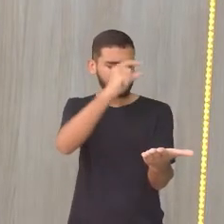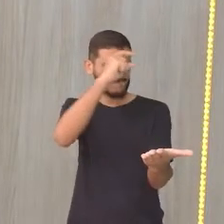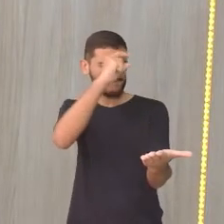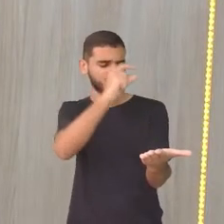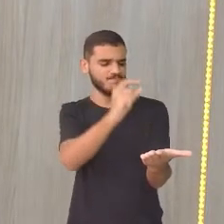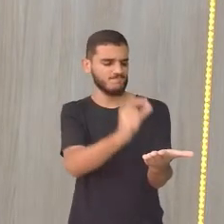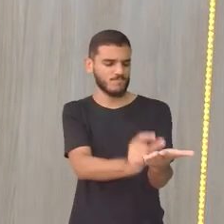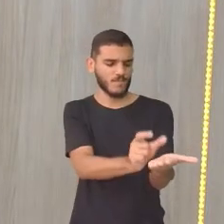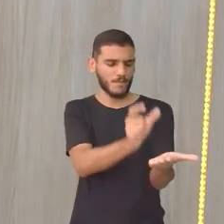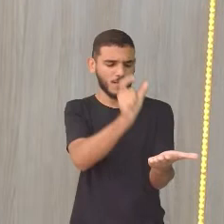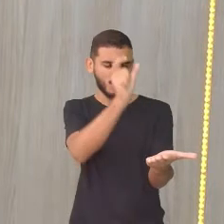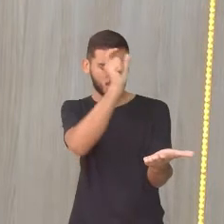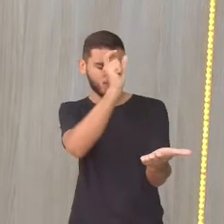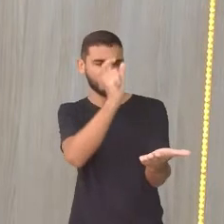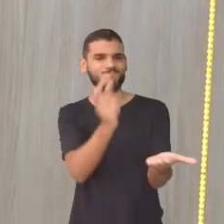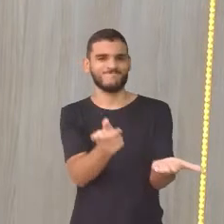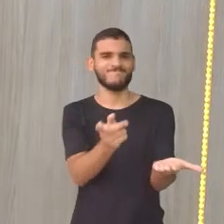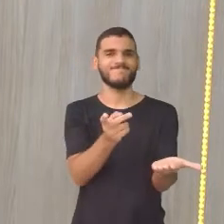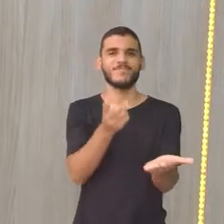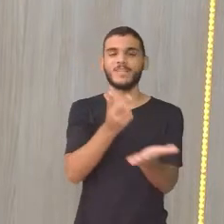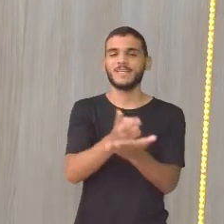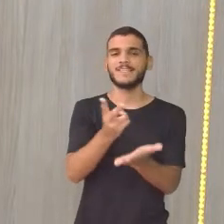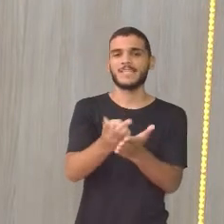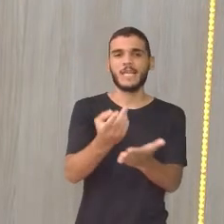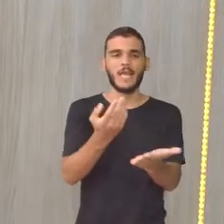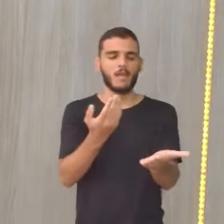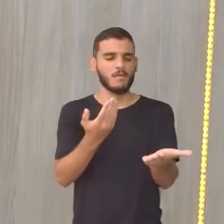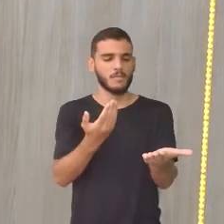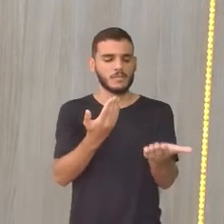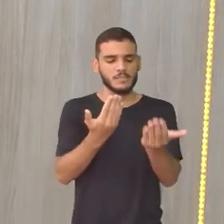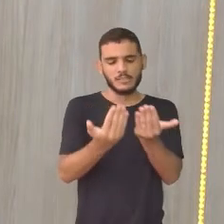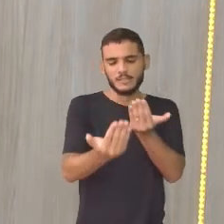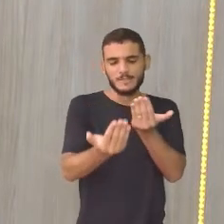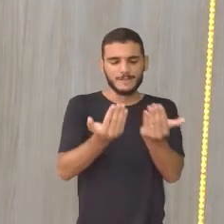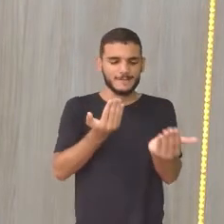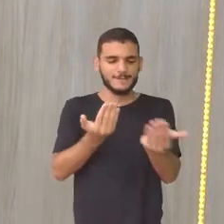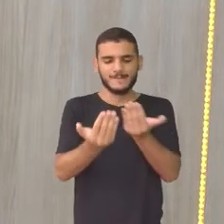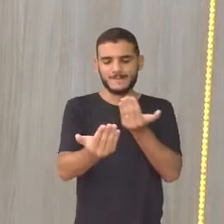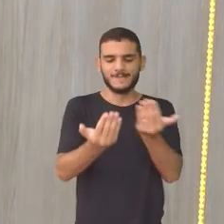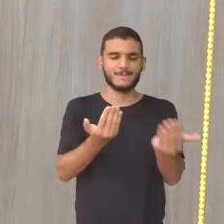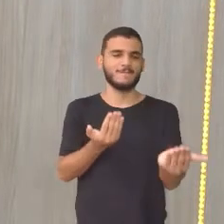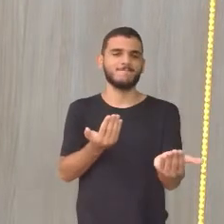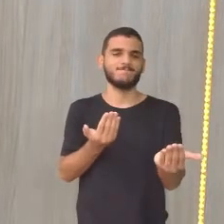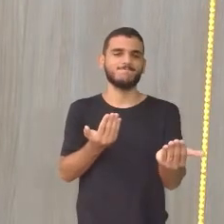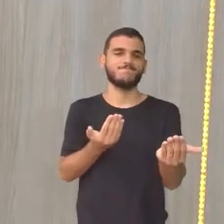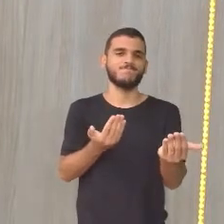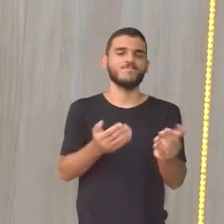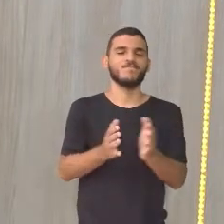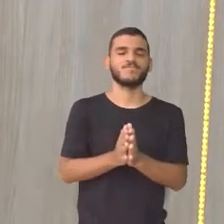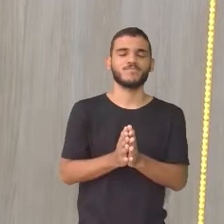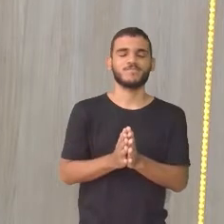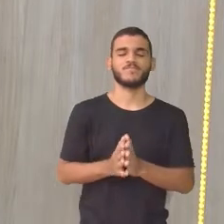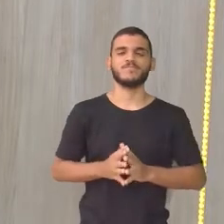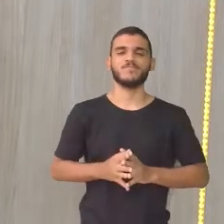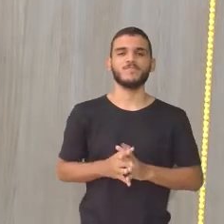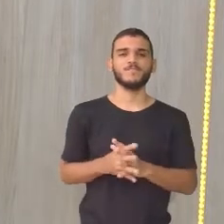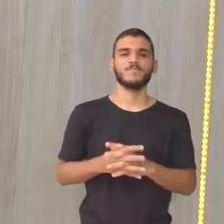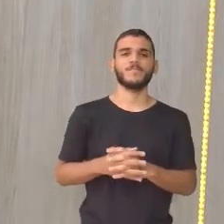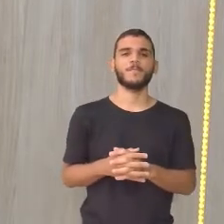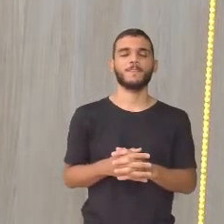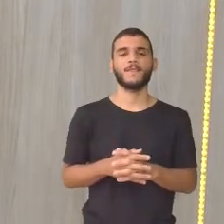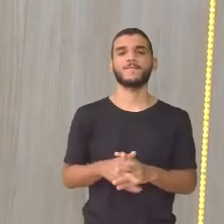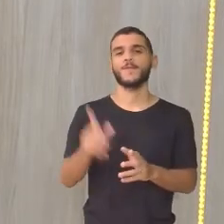que vamos ler, também conversamos com o livro, viajamos nas ideias. Vou usar essa linguagem que vocês